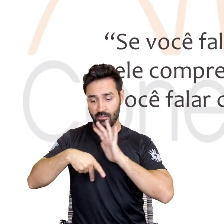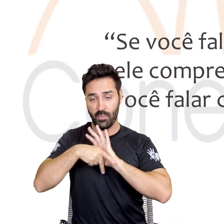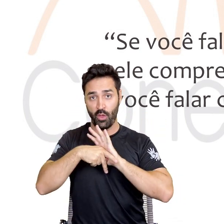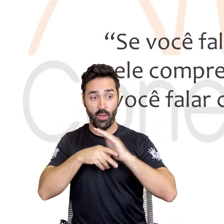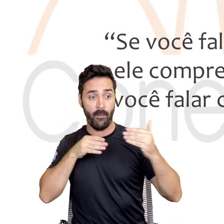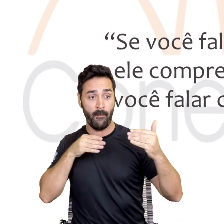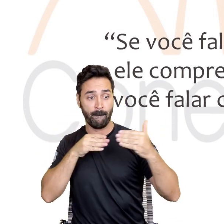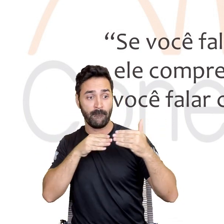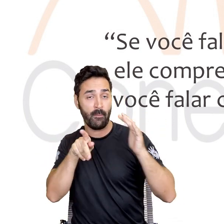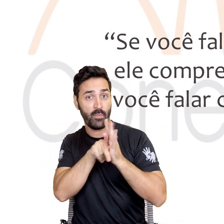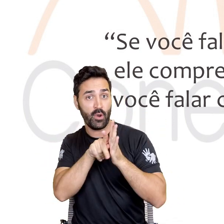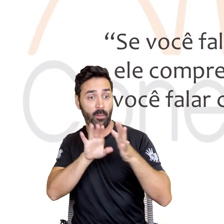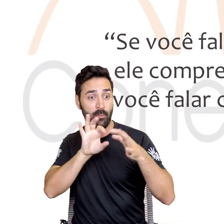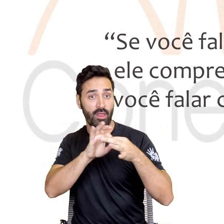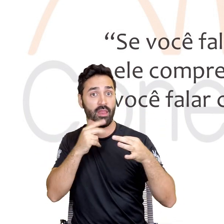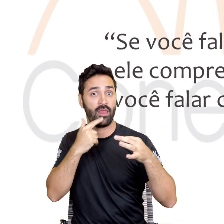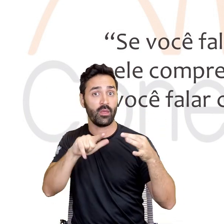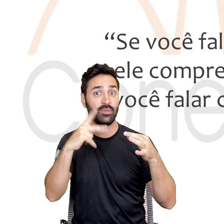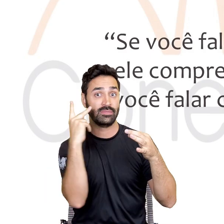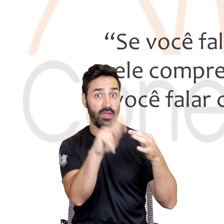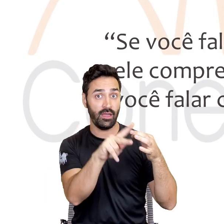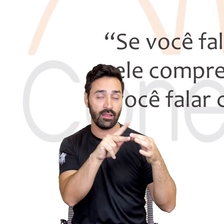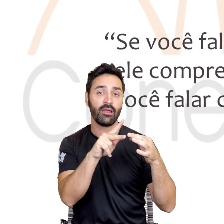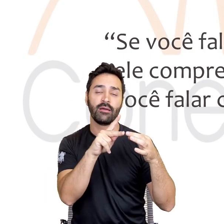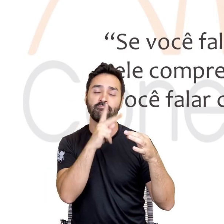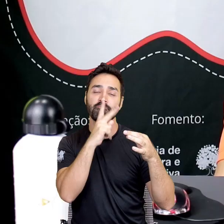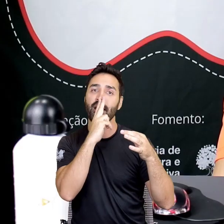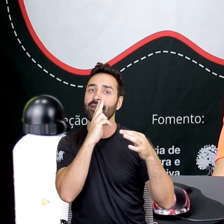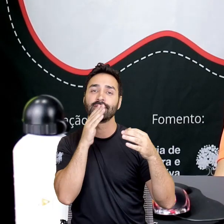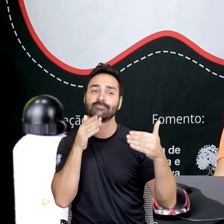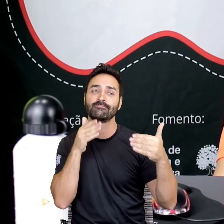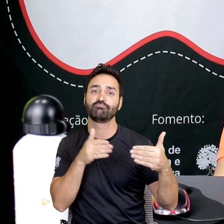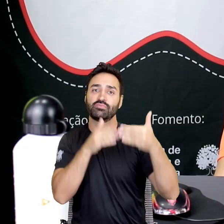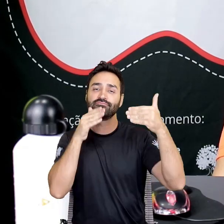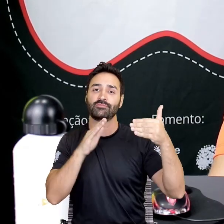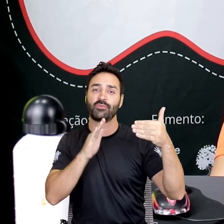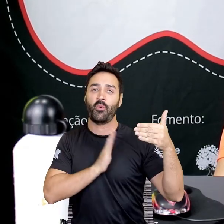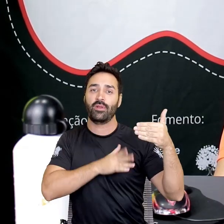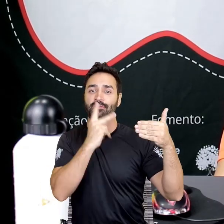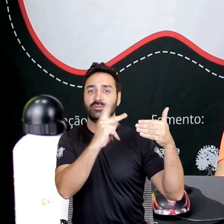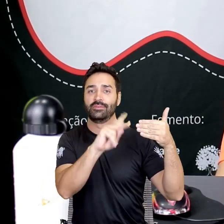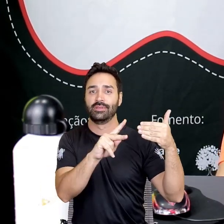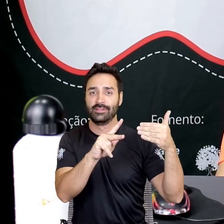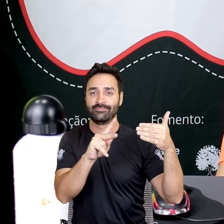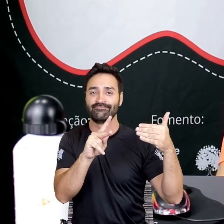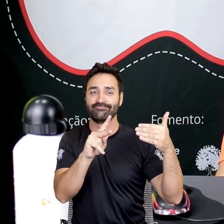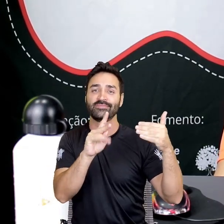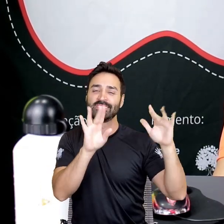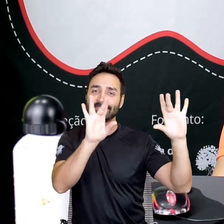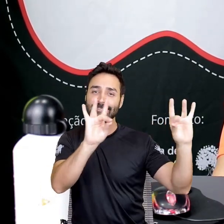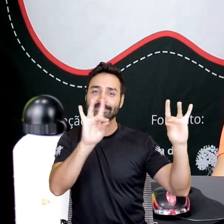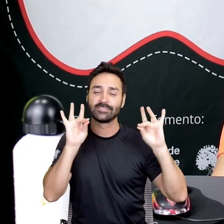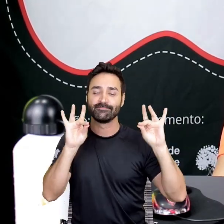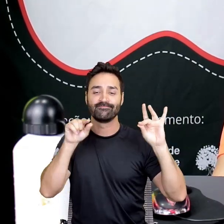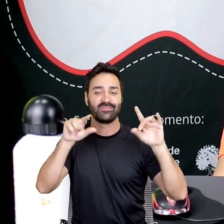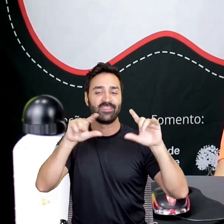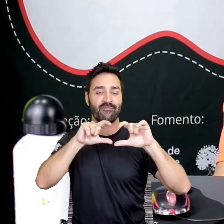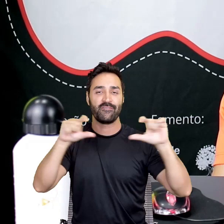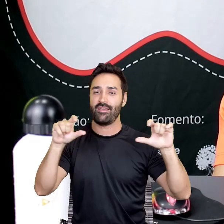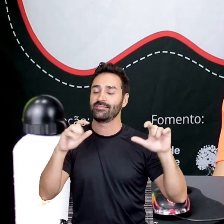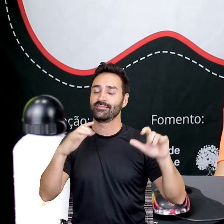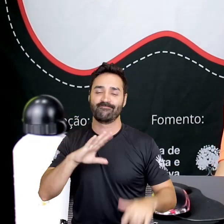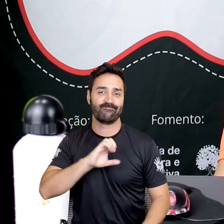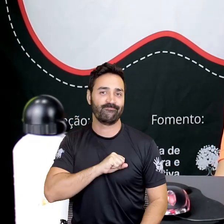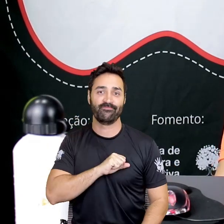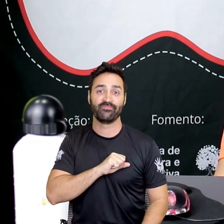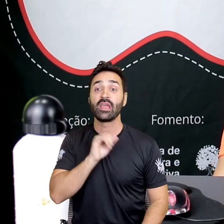coração. E é nessa frase do Mandela que eu me pego muito. Porque a gente tem que pensar o seguinte: se eu entro em